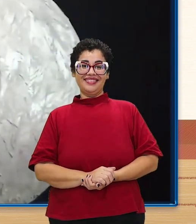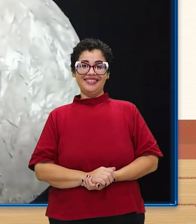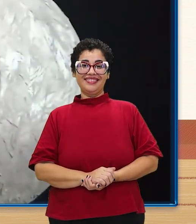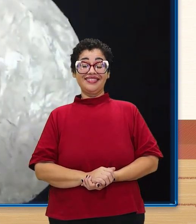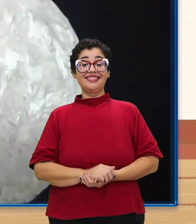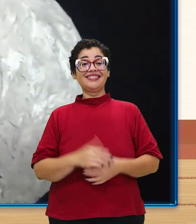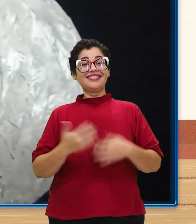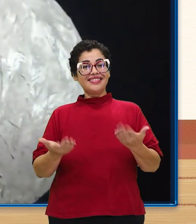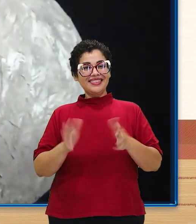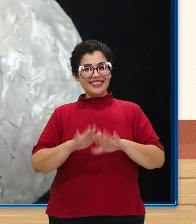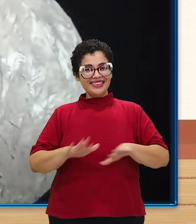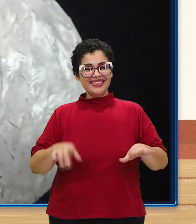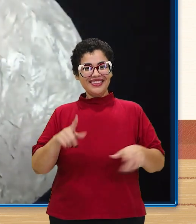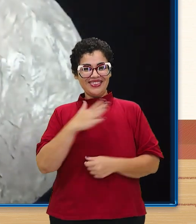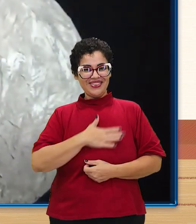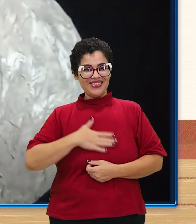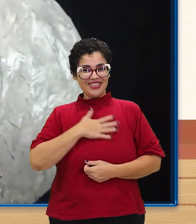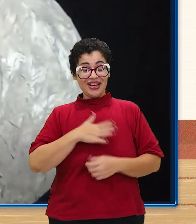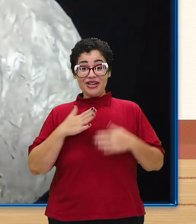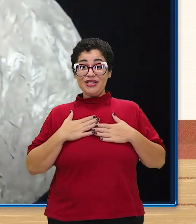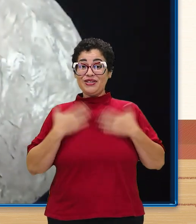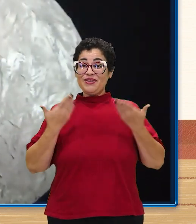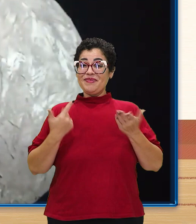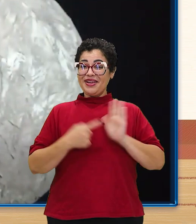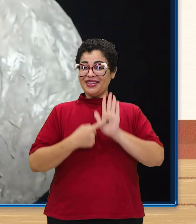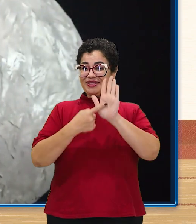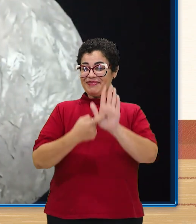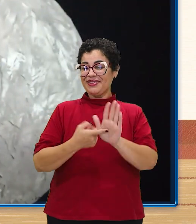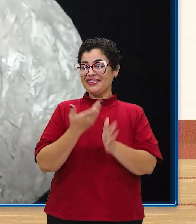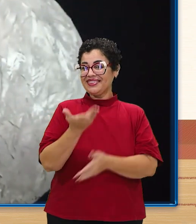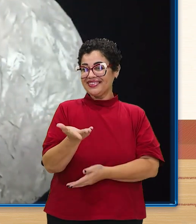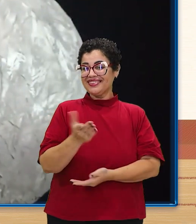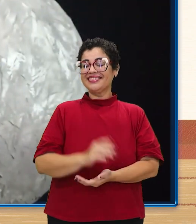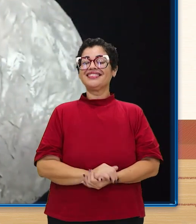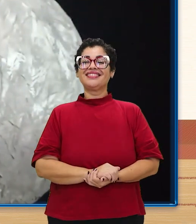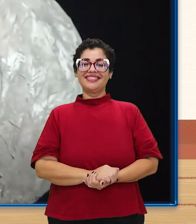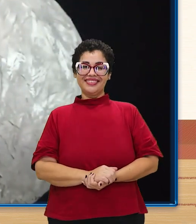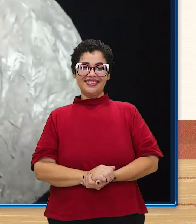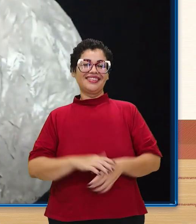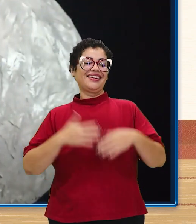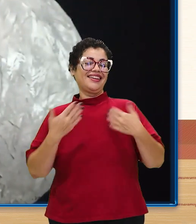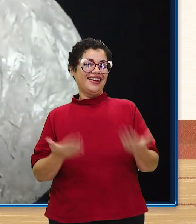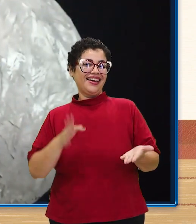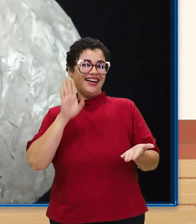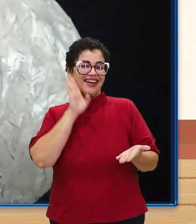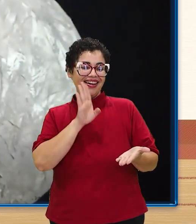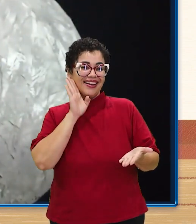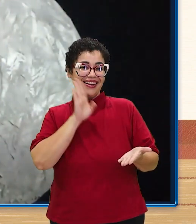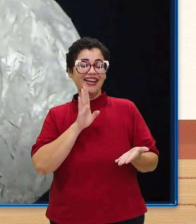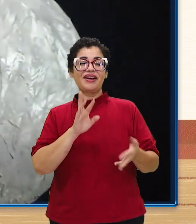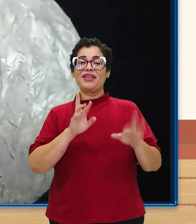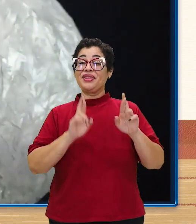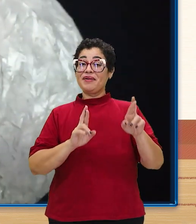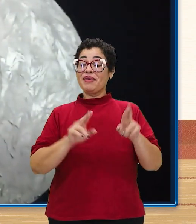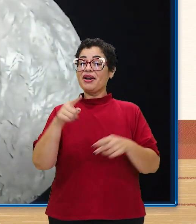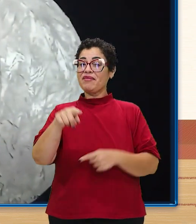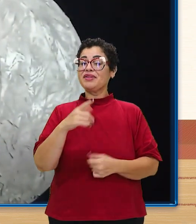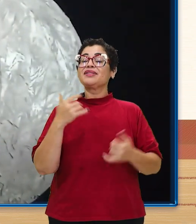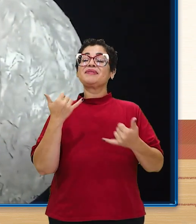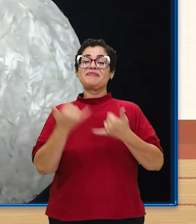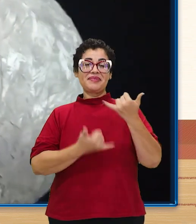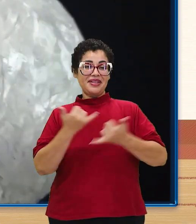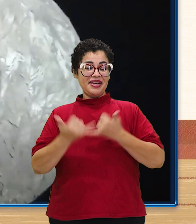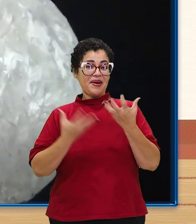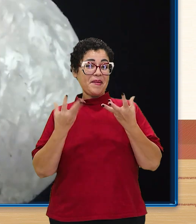E aí, crianças, vocês gostaram da surpresa que eu preparei para vocês? Ai, que legal! Eu espero que vocês se